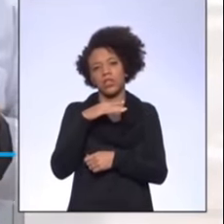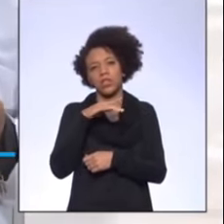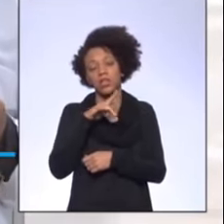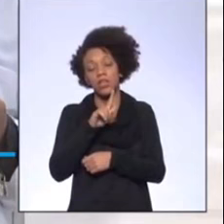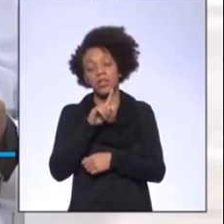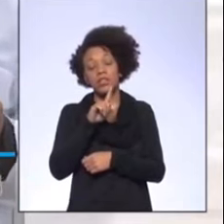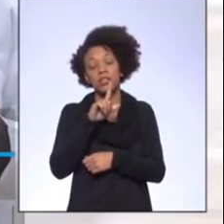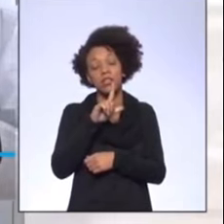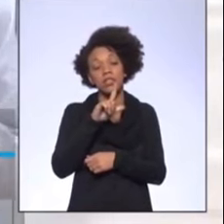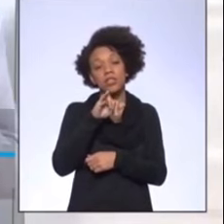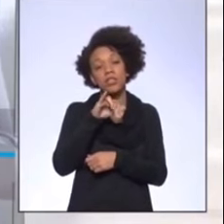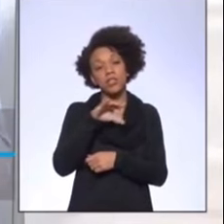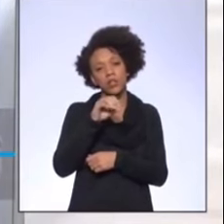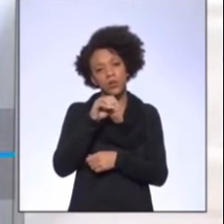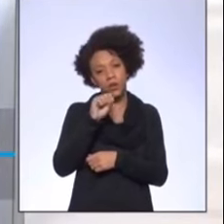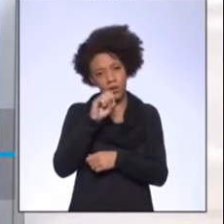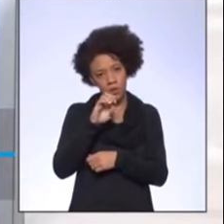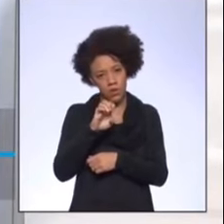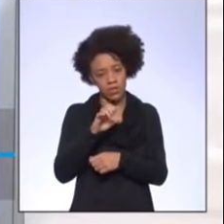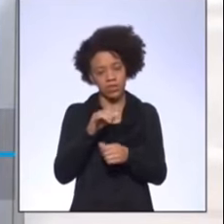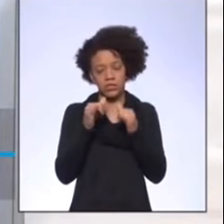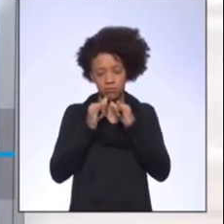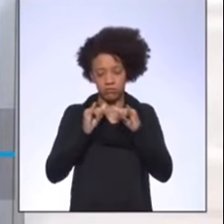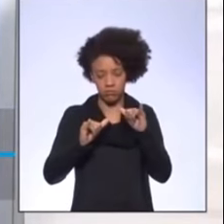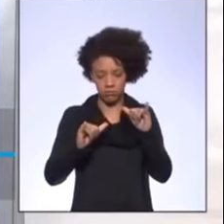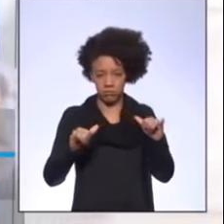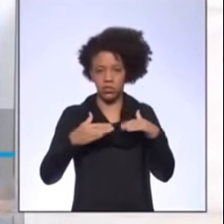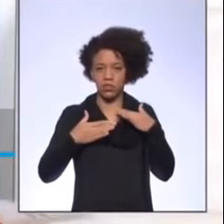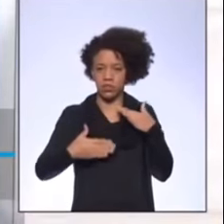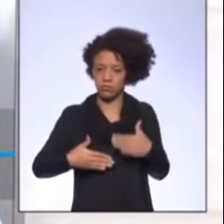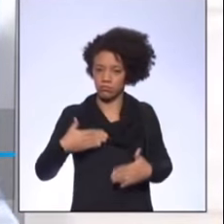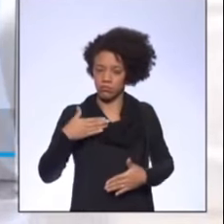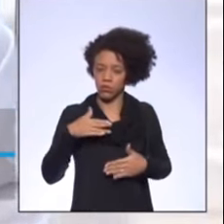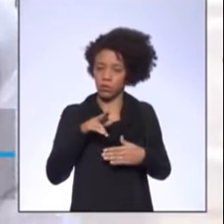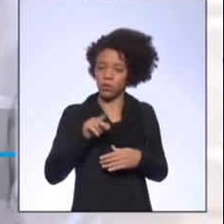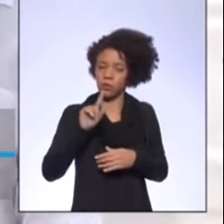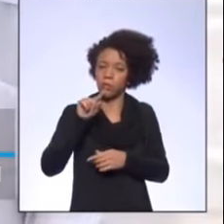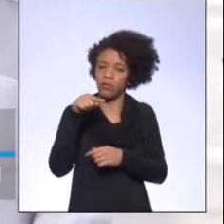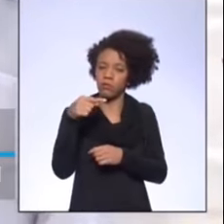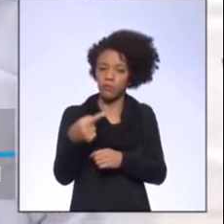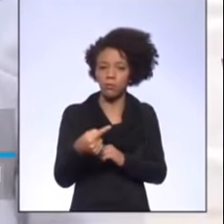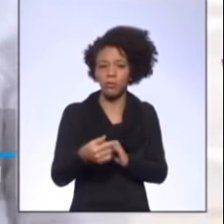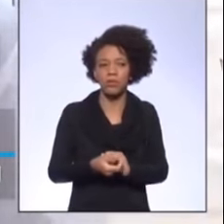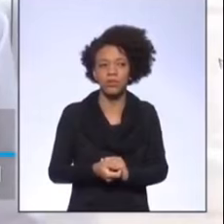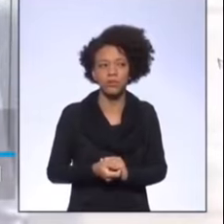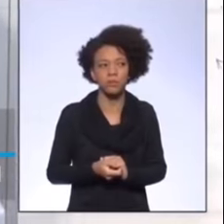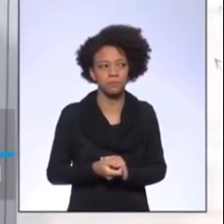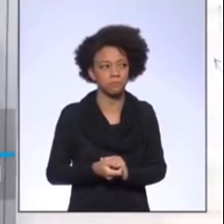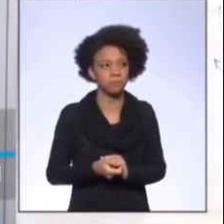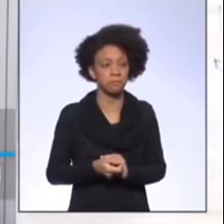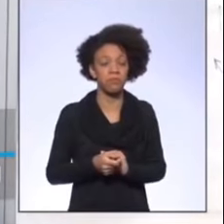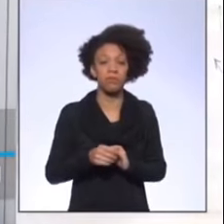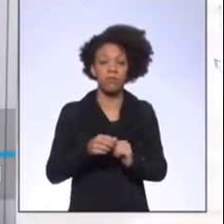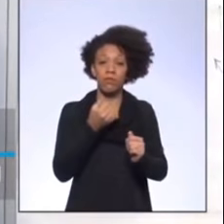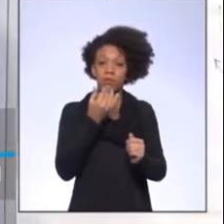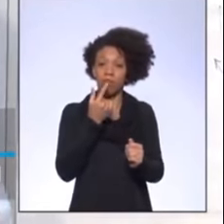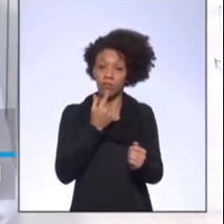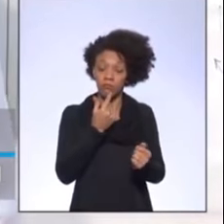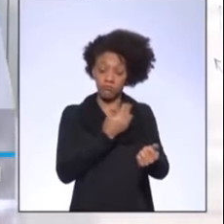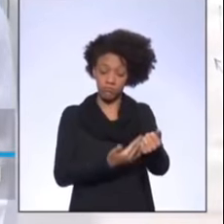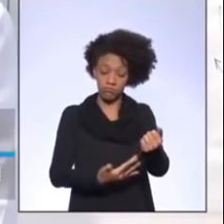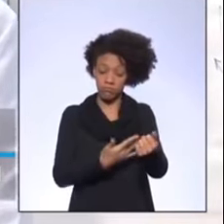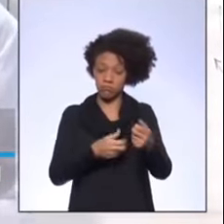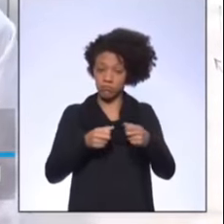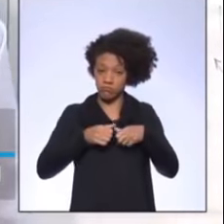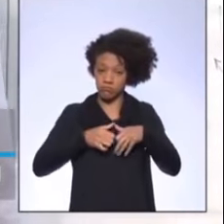é a energia que a gente utiliza para depois... Então, depois que o sangue passou pelo meu